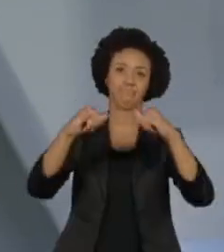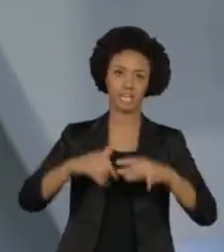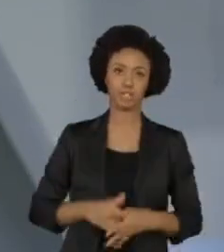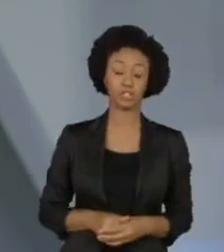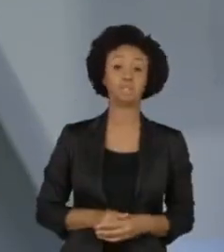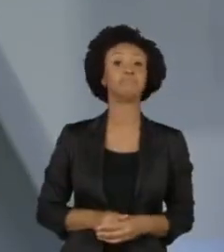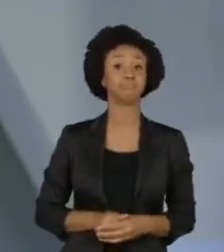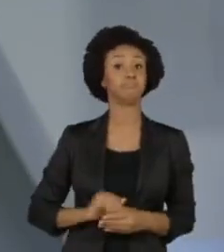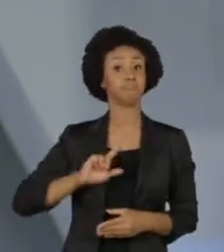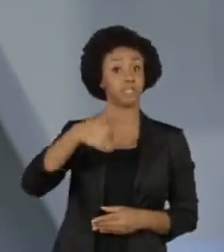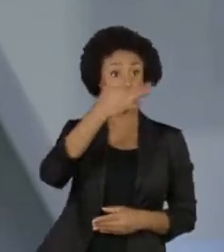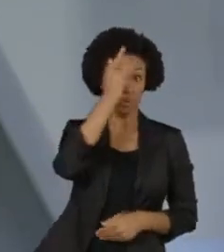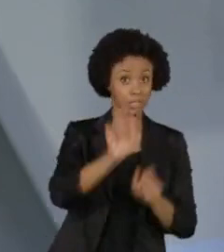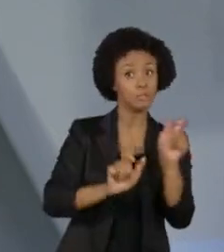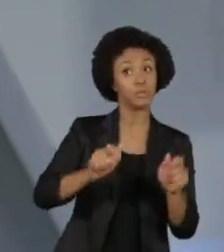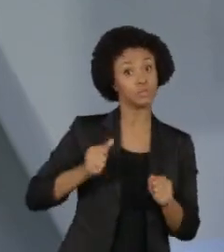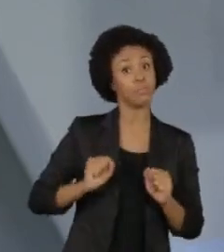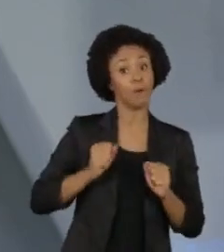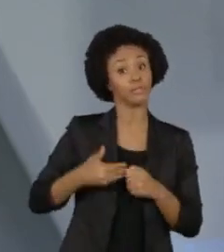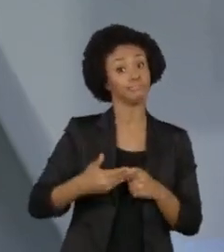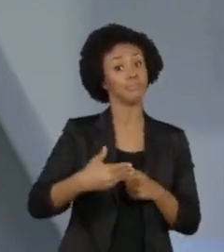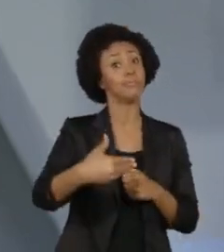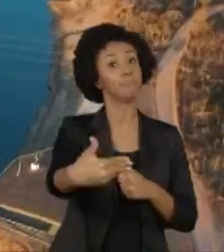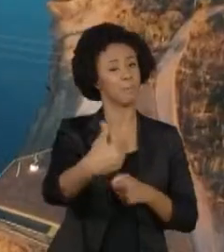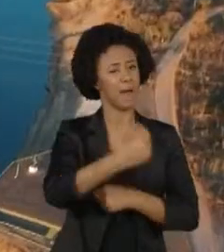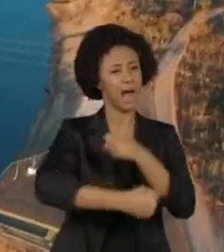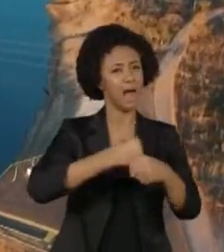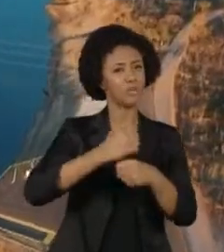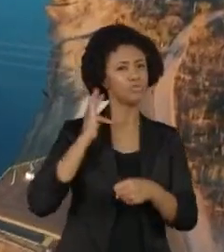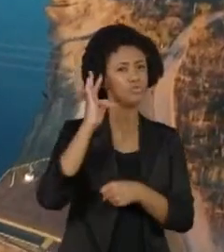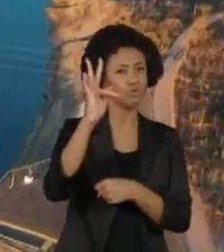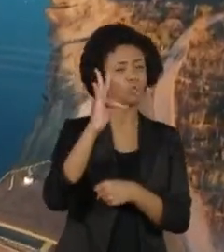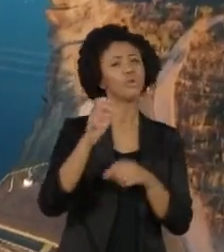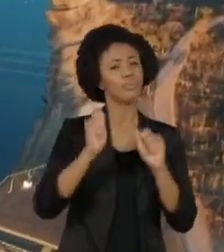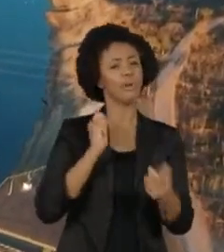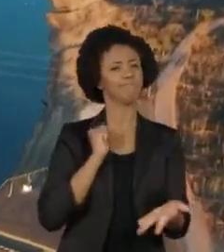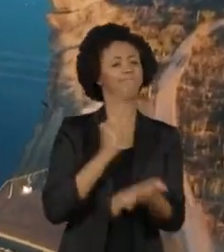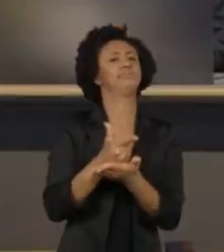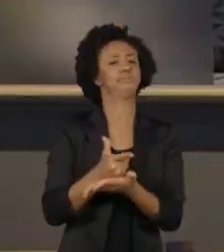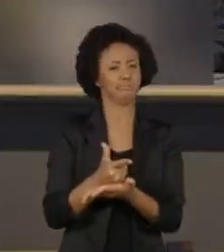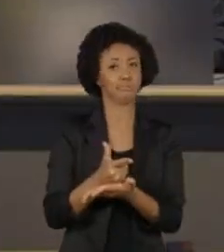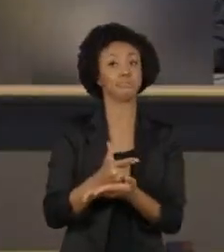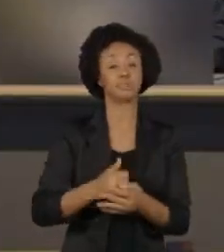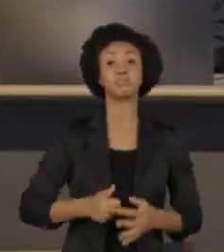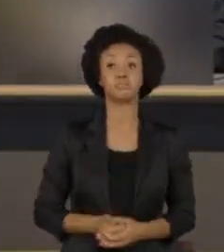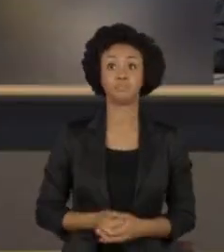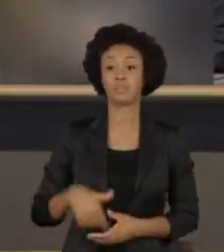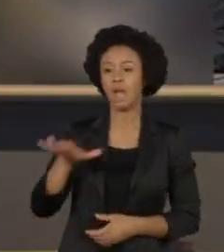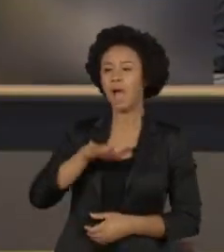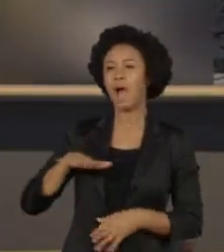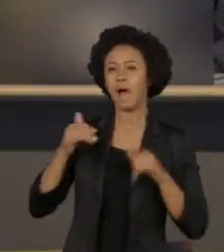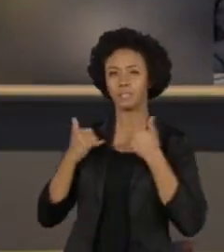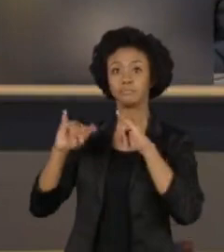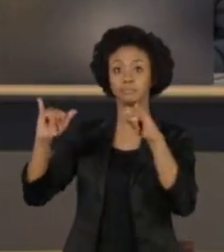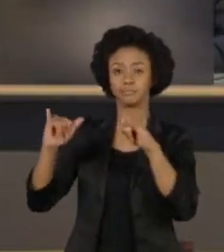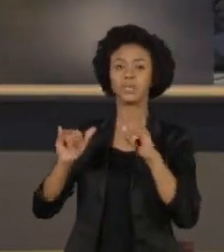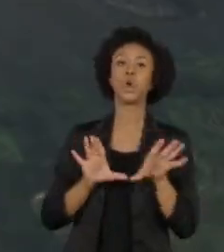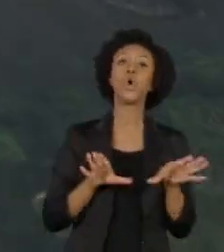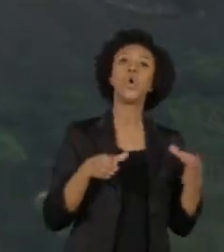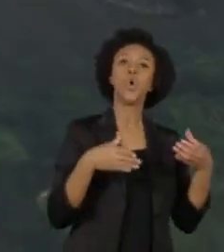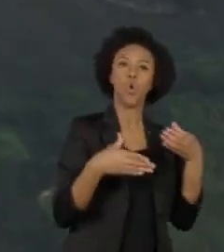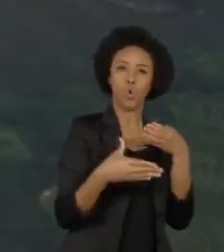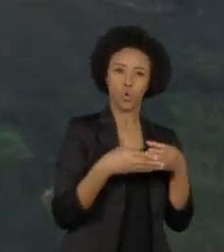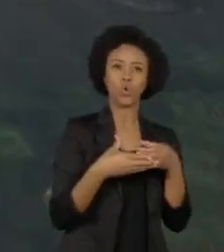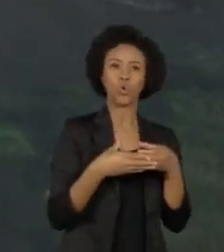de luz do consumidor nos próximos anos. O panorama do setor elétrico foi apresentado pela equipe de transição do